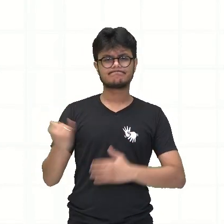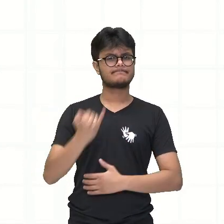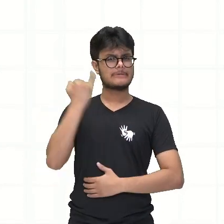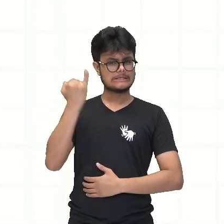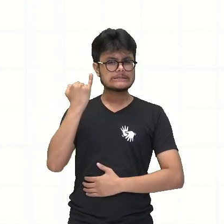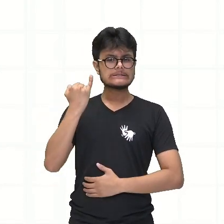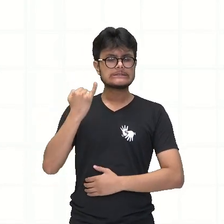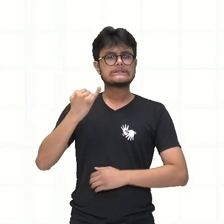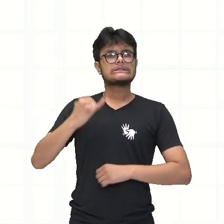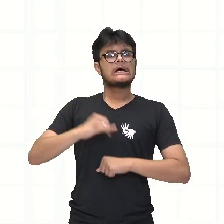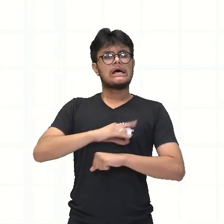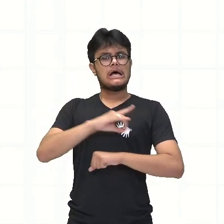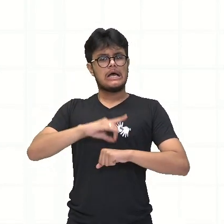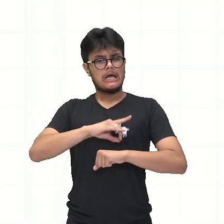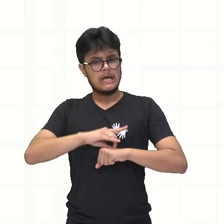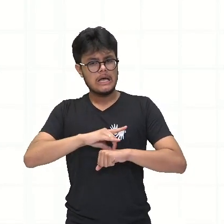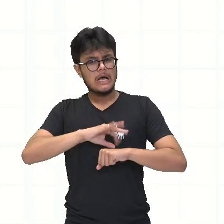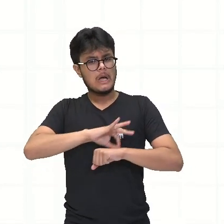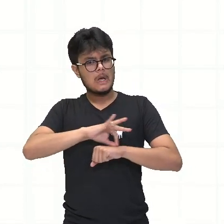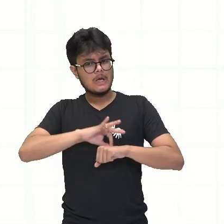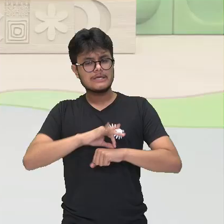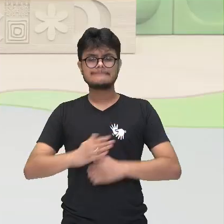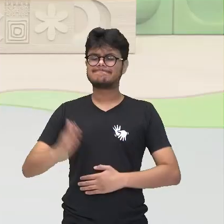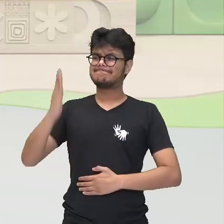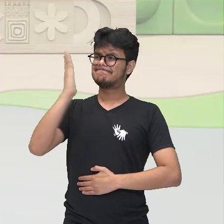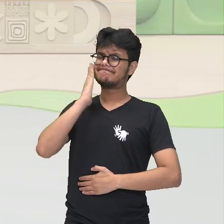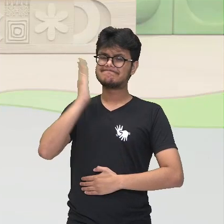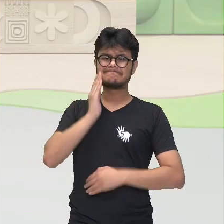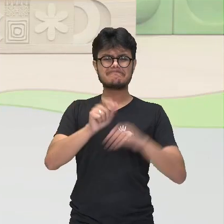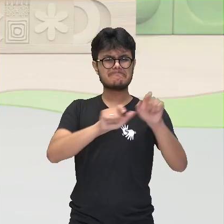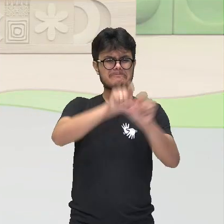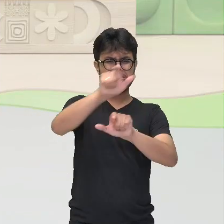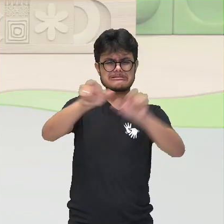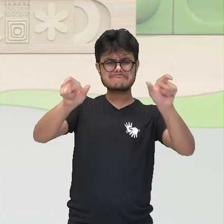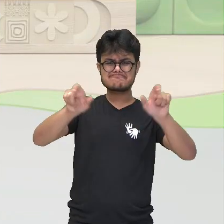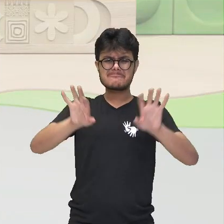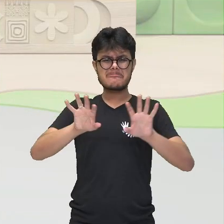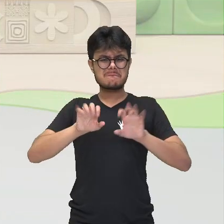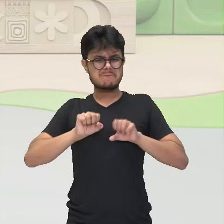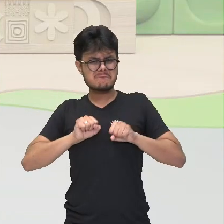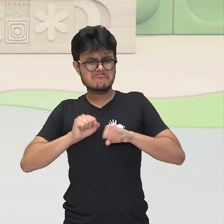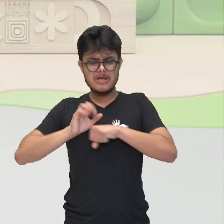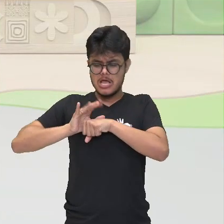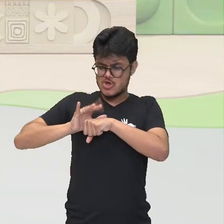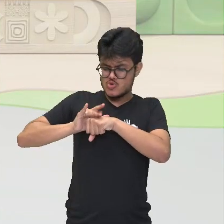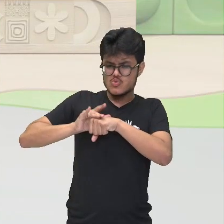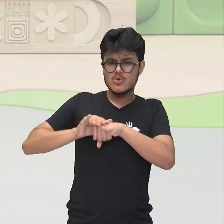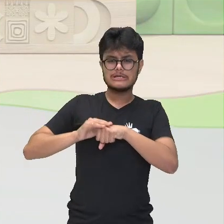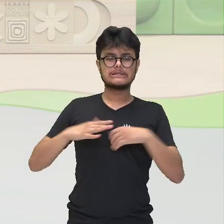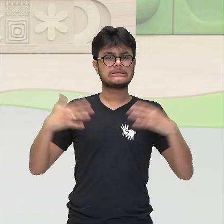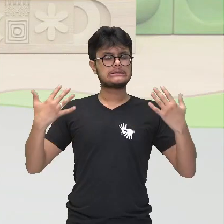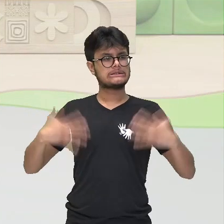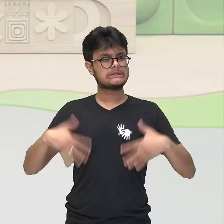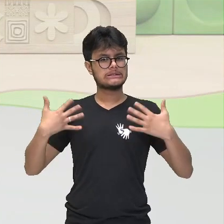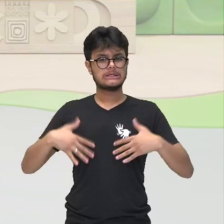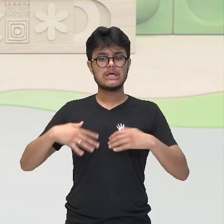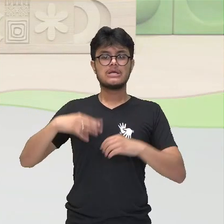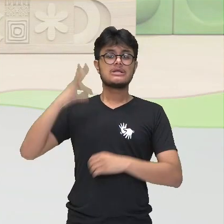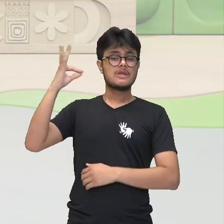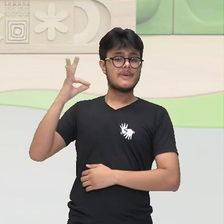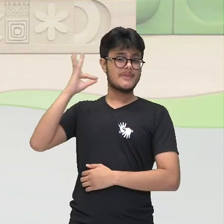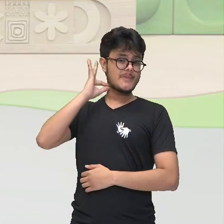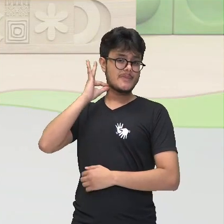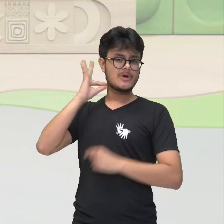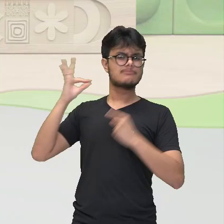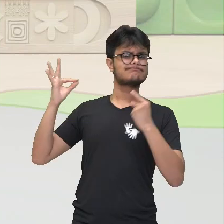dengue. Sabemos do grande número de casos de dengue, né? E a gente sabe que a dengue é ocasionada através de um